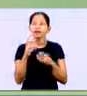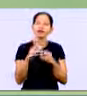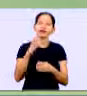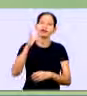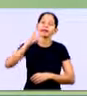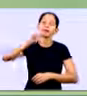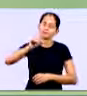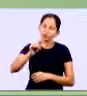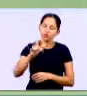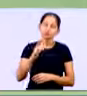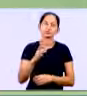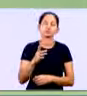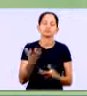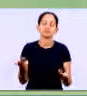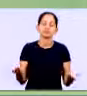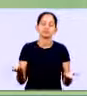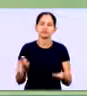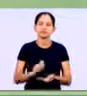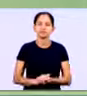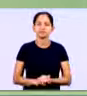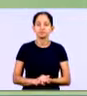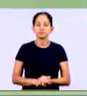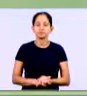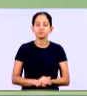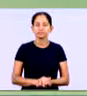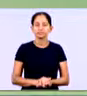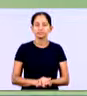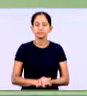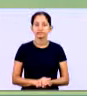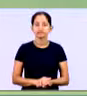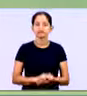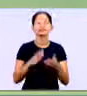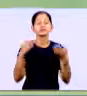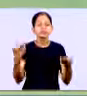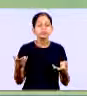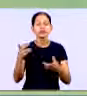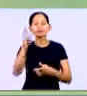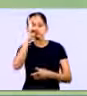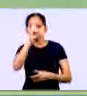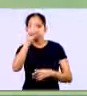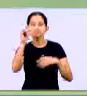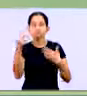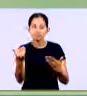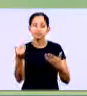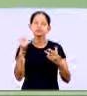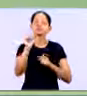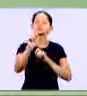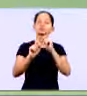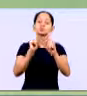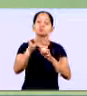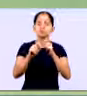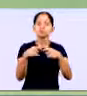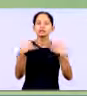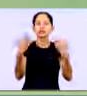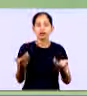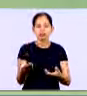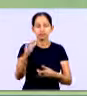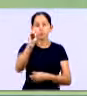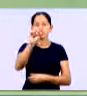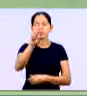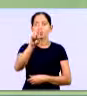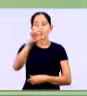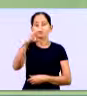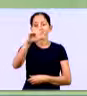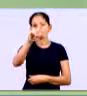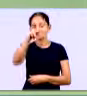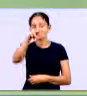bem menor. Tá? Bom, falando de orçamento empresarial, né, que também faz parte desse contexto e que